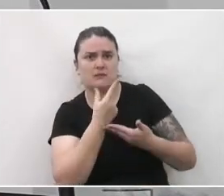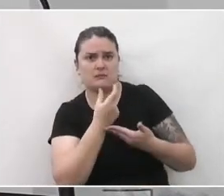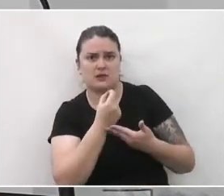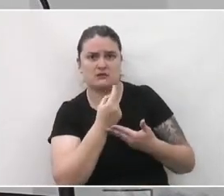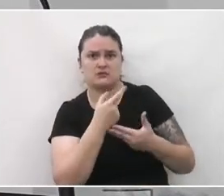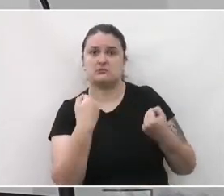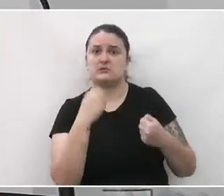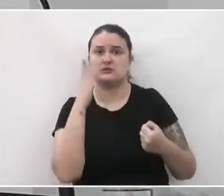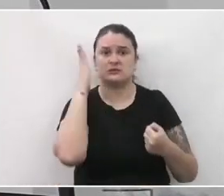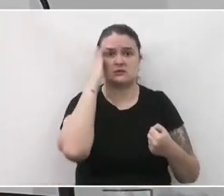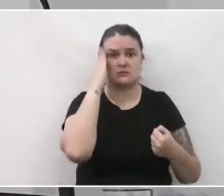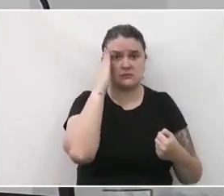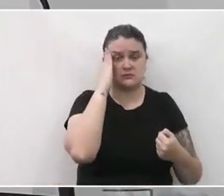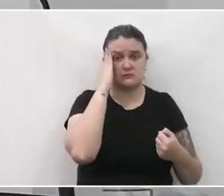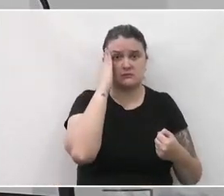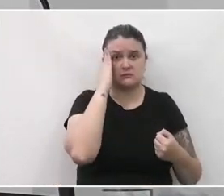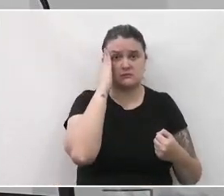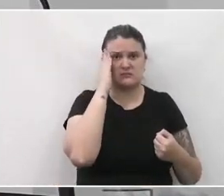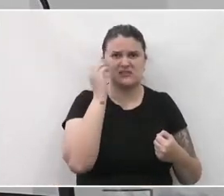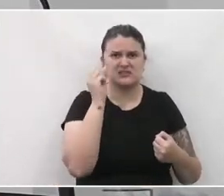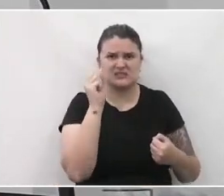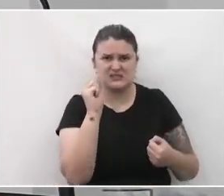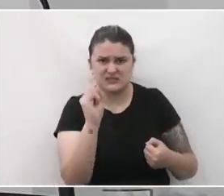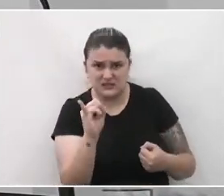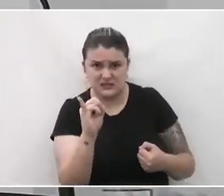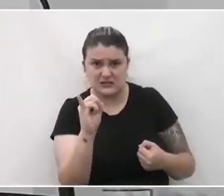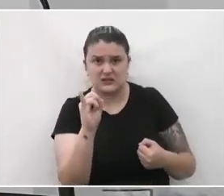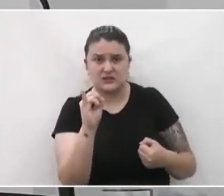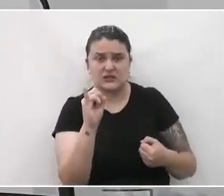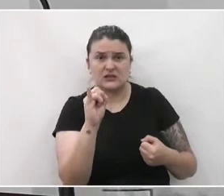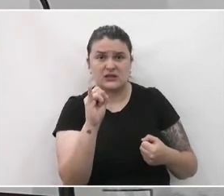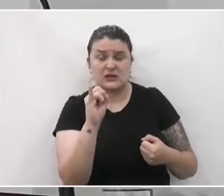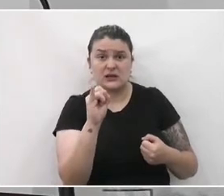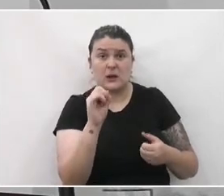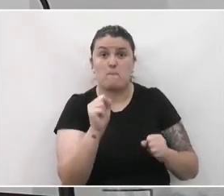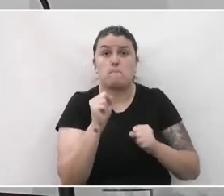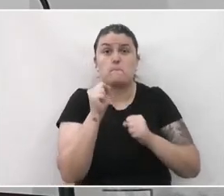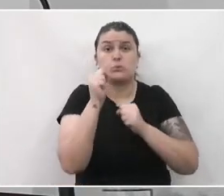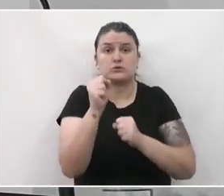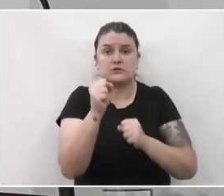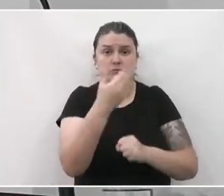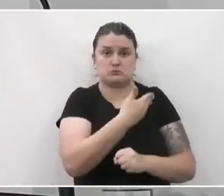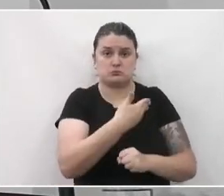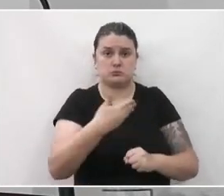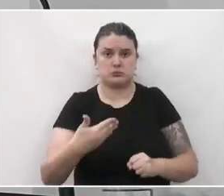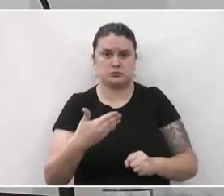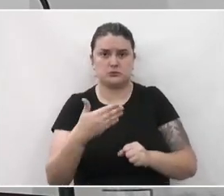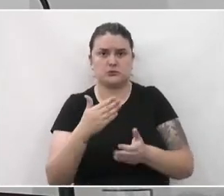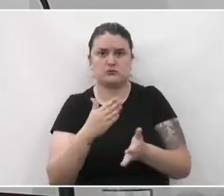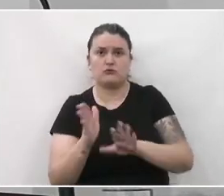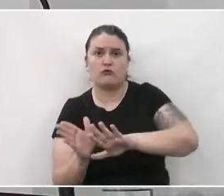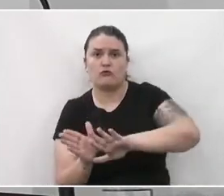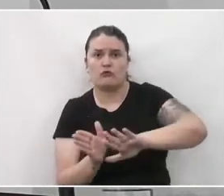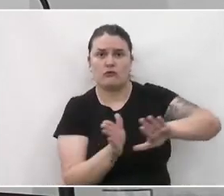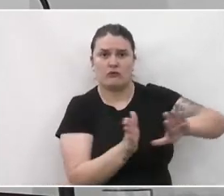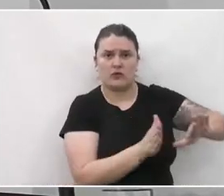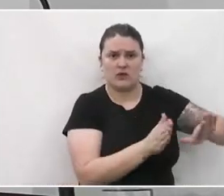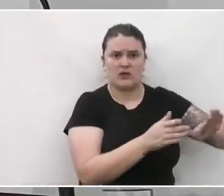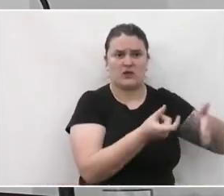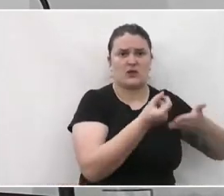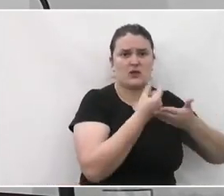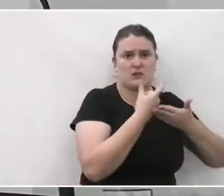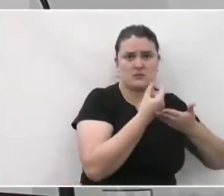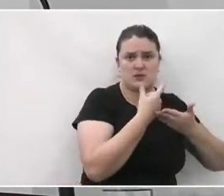saber. Se é vedado ao poder público dispensar uma medicação que não